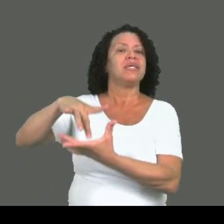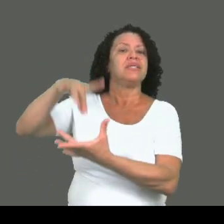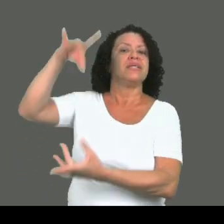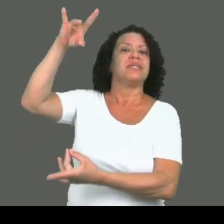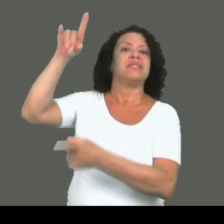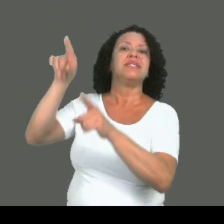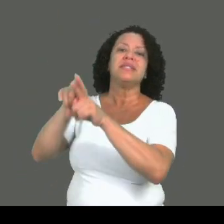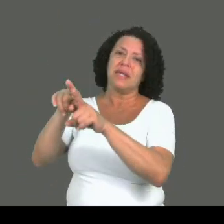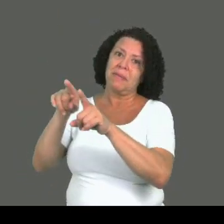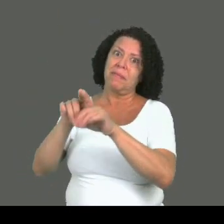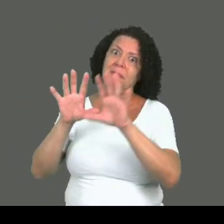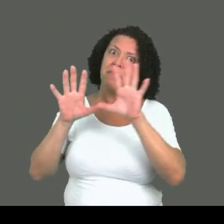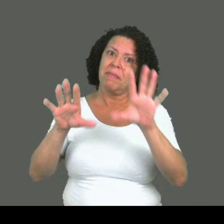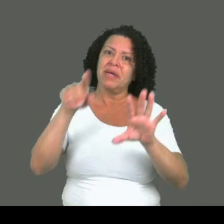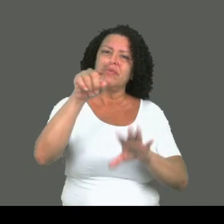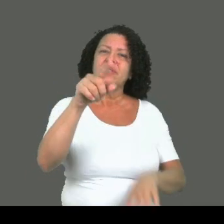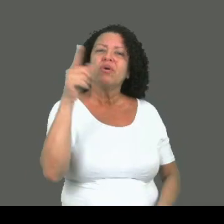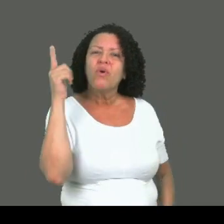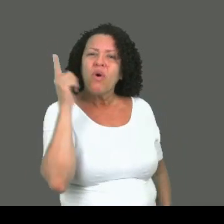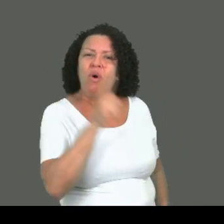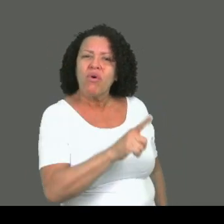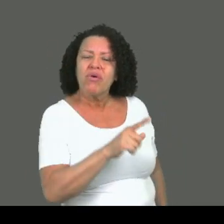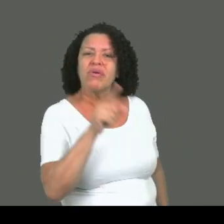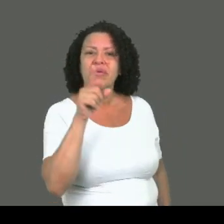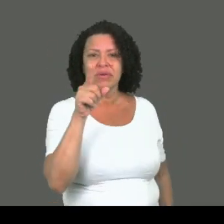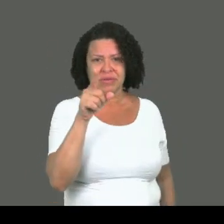espiritual, mas se a gente conseguir